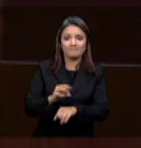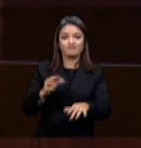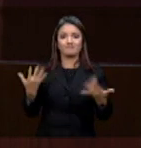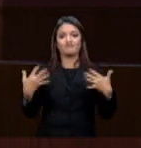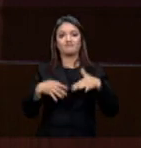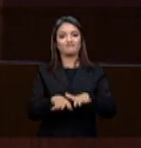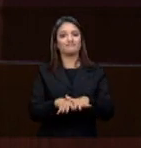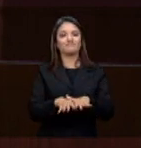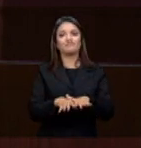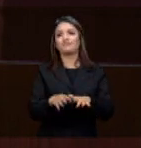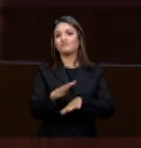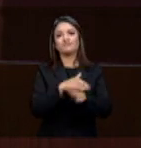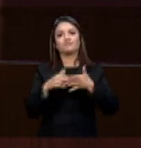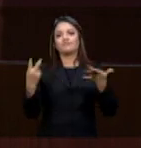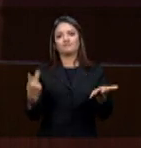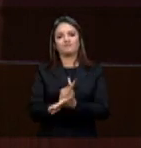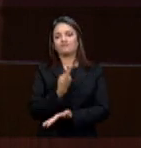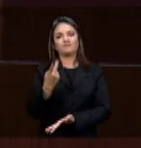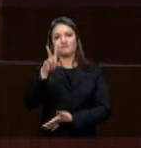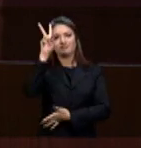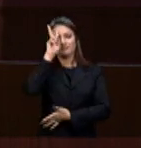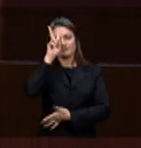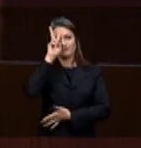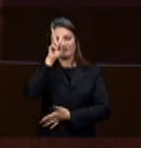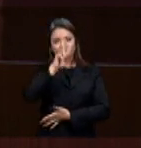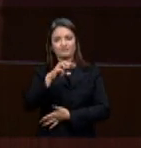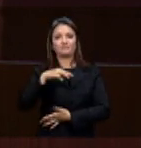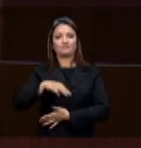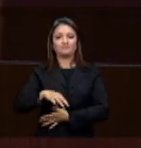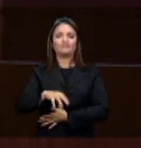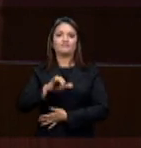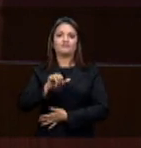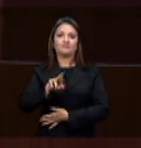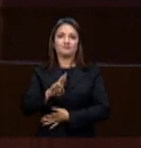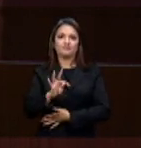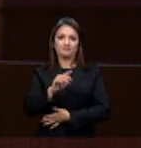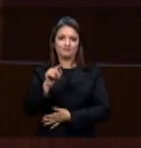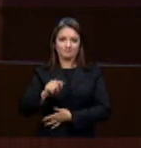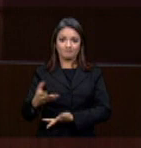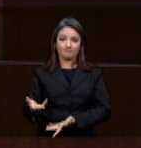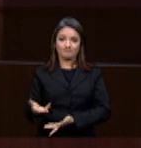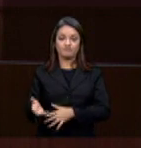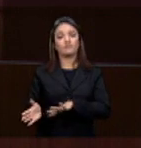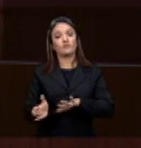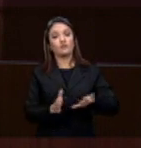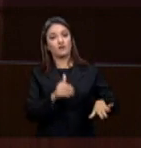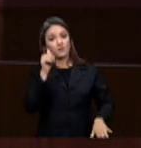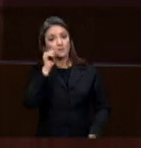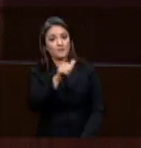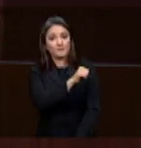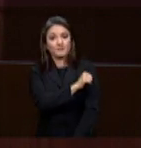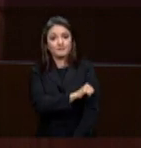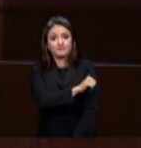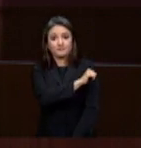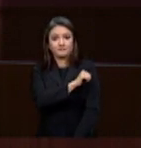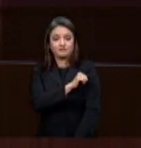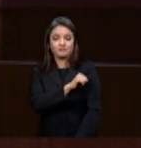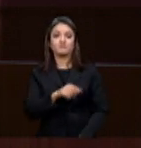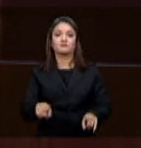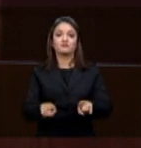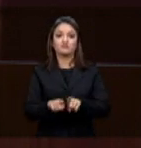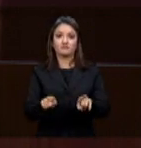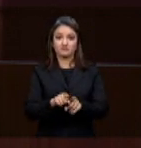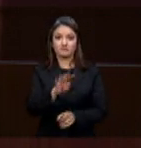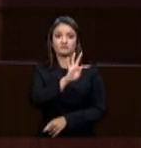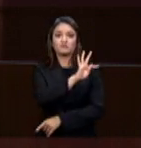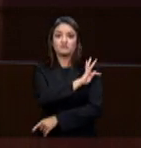nessa aqui para mim a história mais dramática da pandemia As Enfermeiras também as